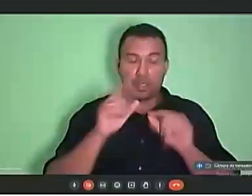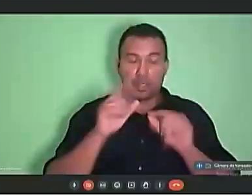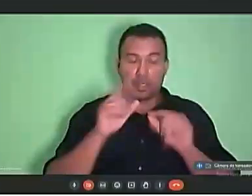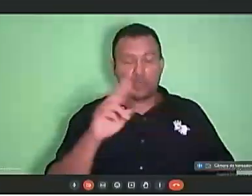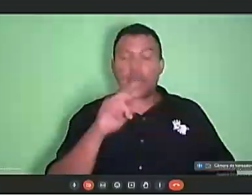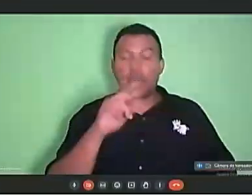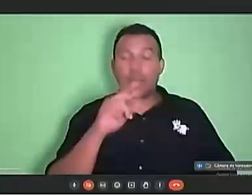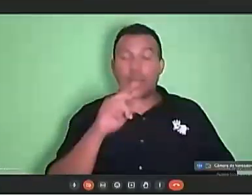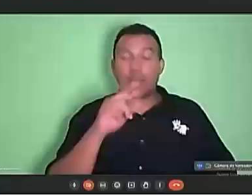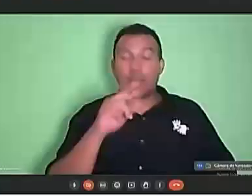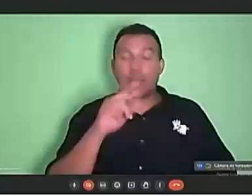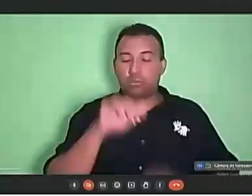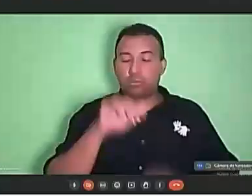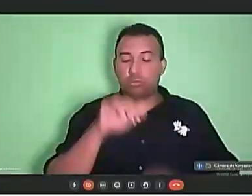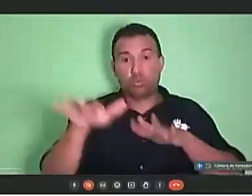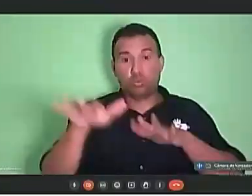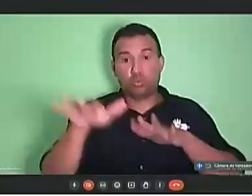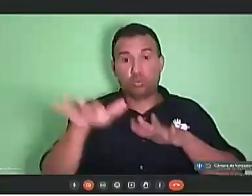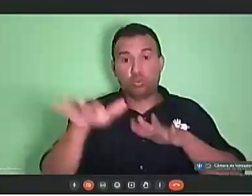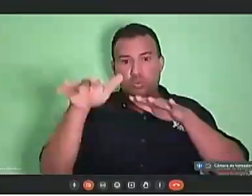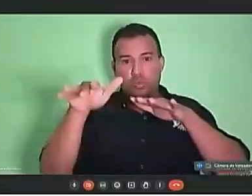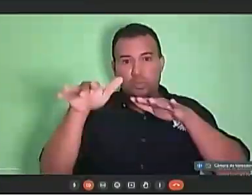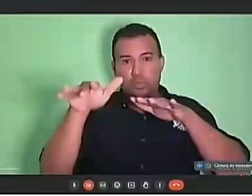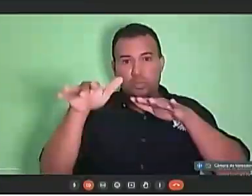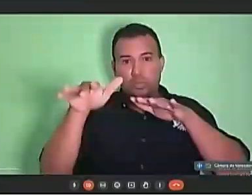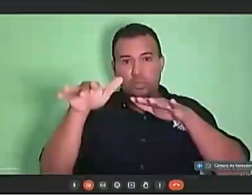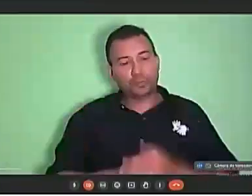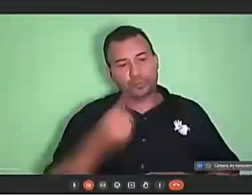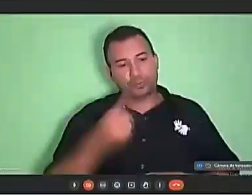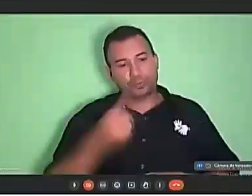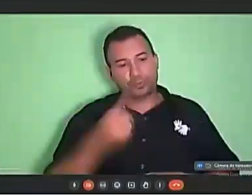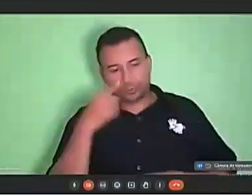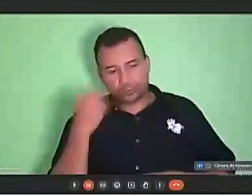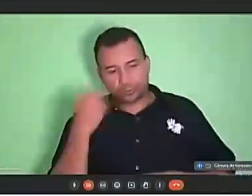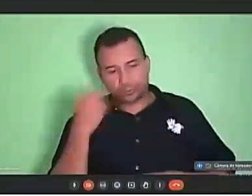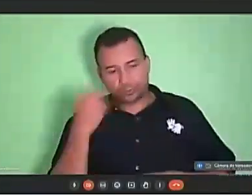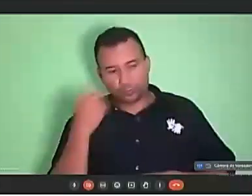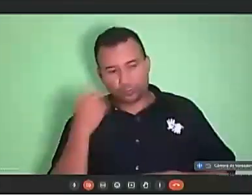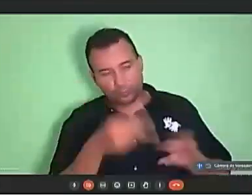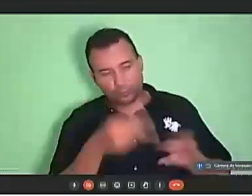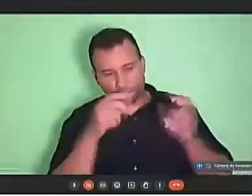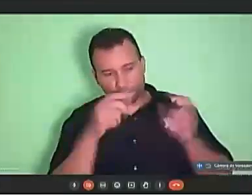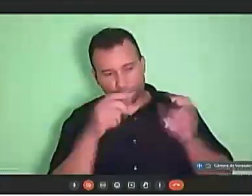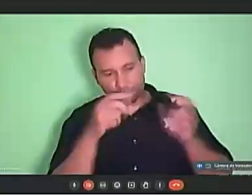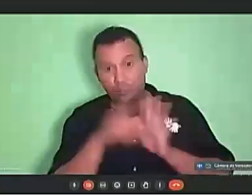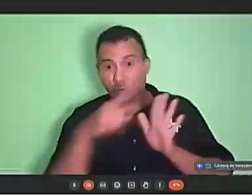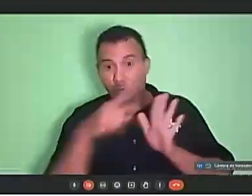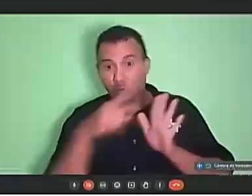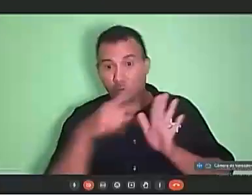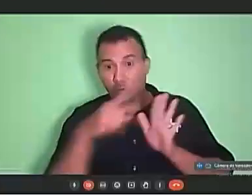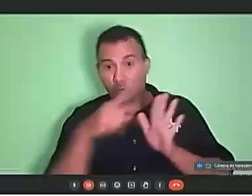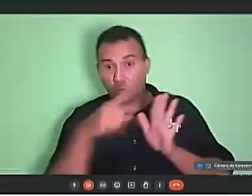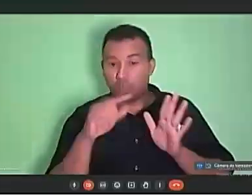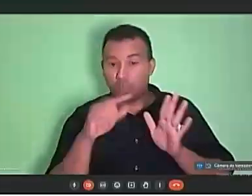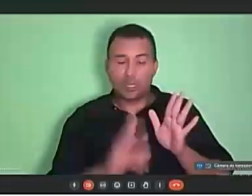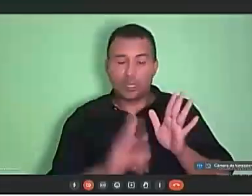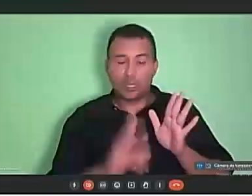Nós pegamos o platô rochoso de Porto Vitória e imaginamos cortar ele 5 metros